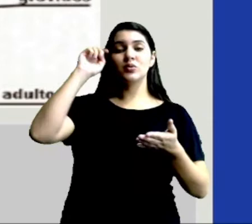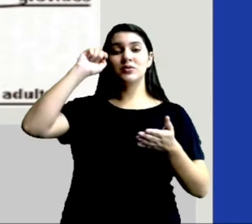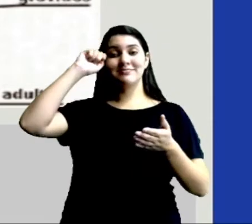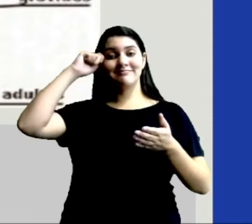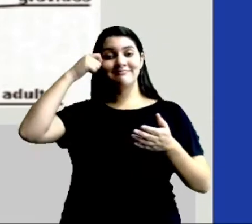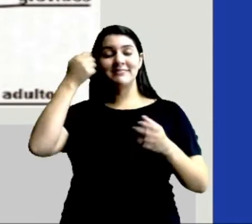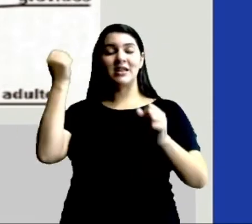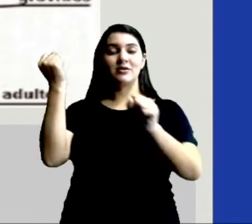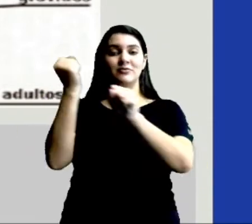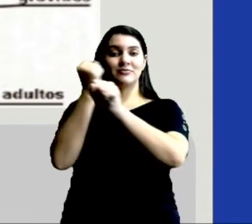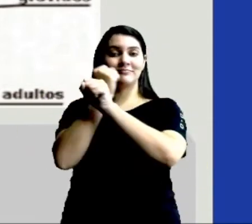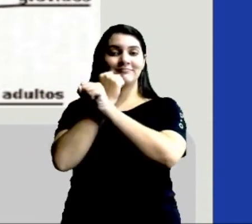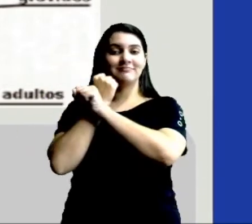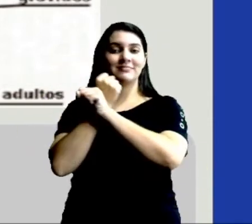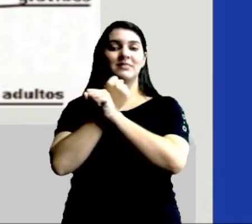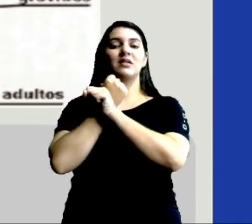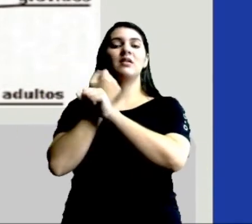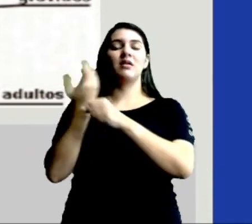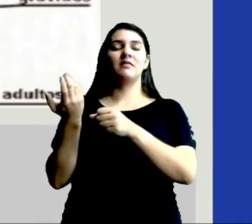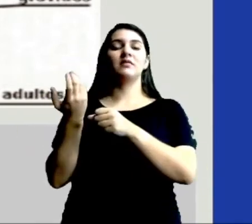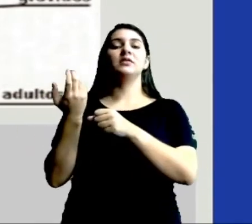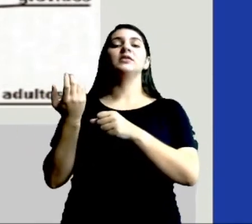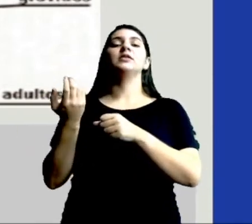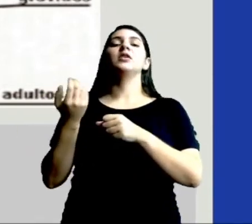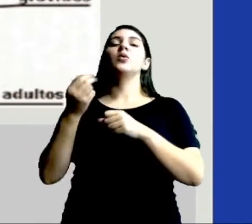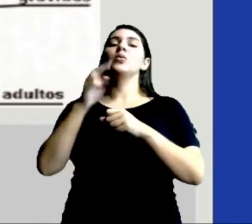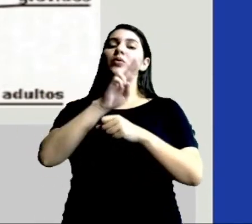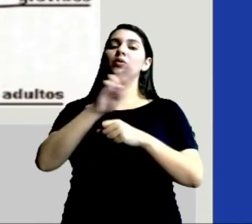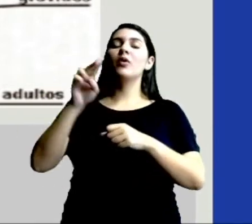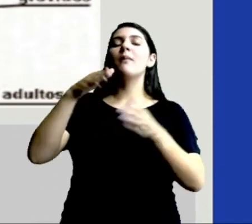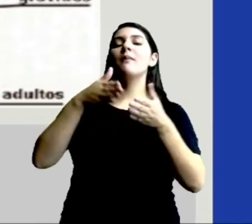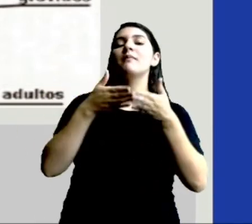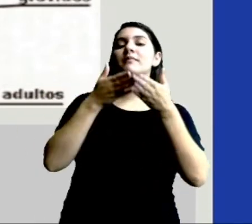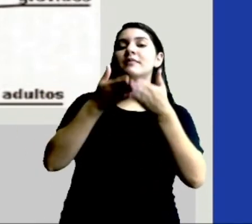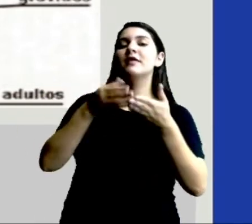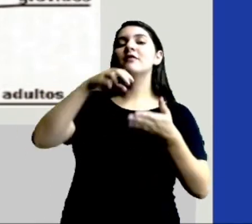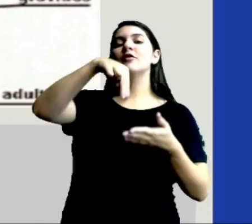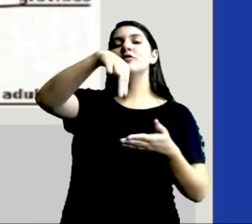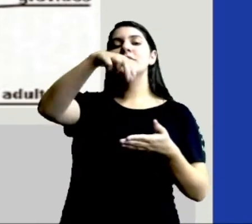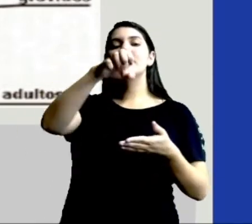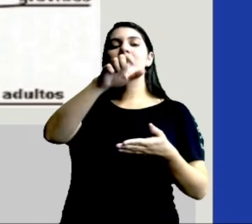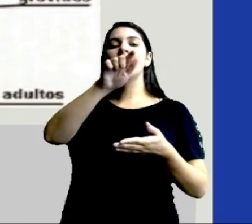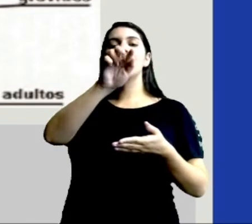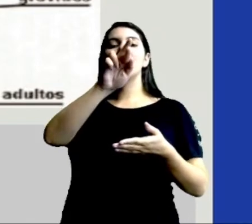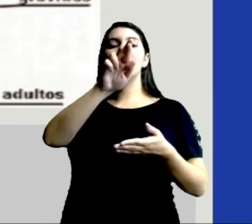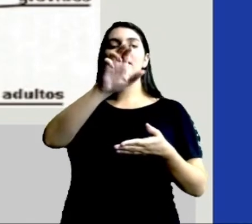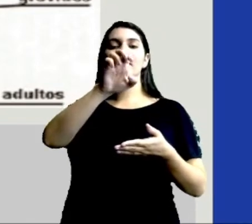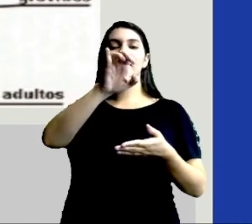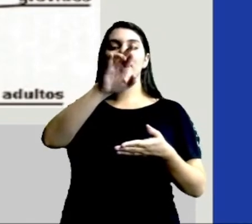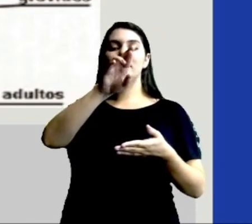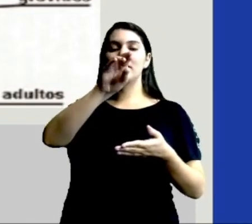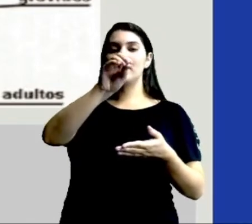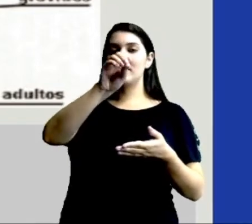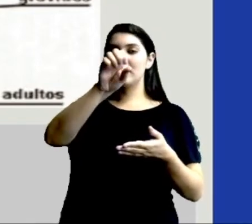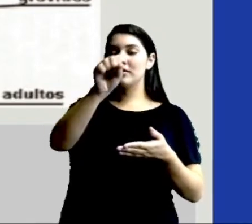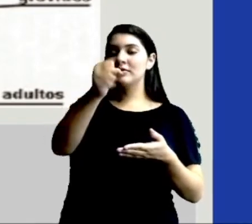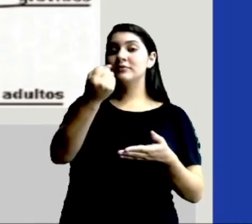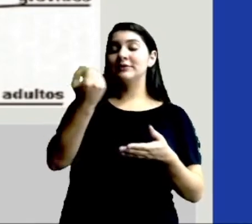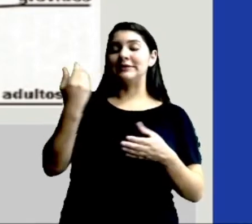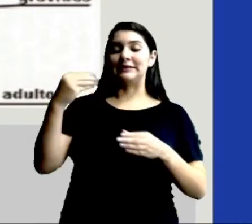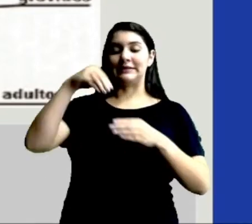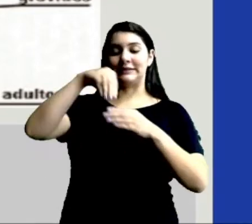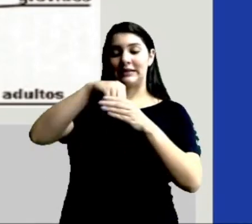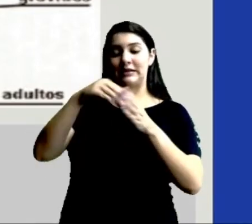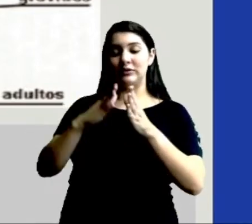por isso que se deu esse nome de navio negreiro, porque traziam os negros, tá, da África. E dentro desse